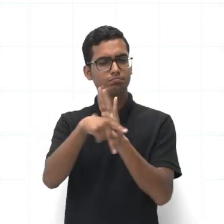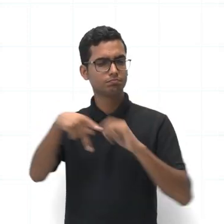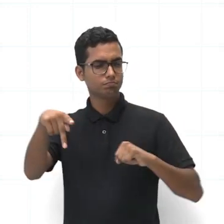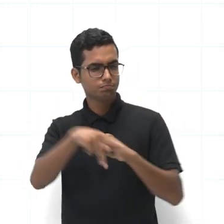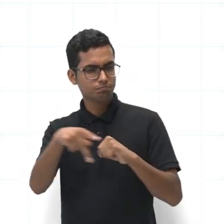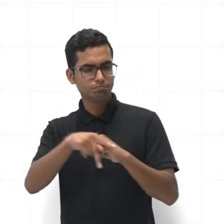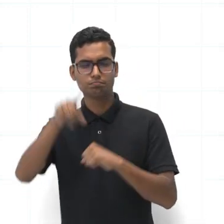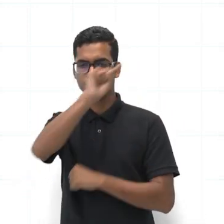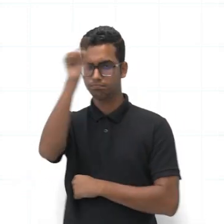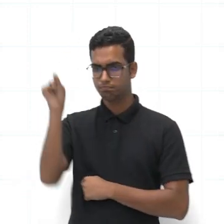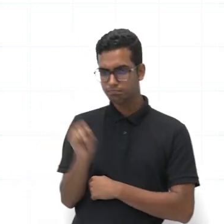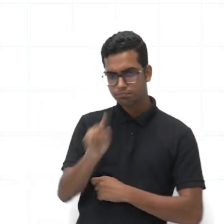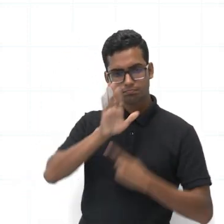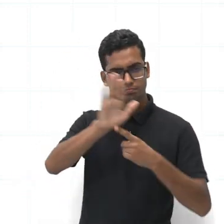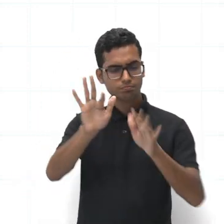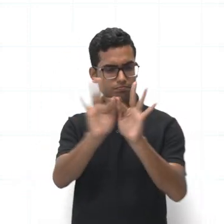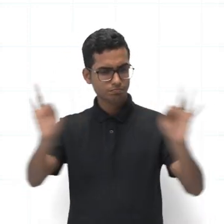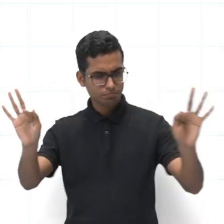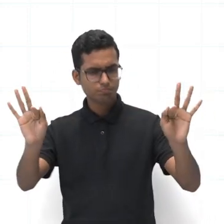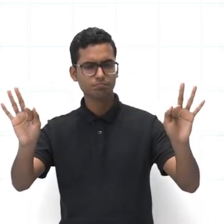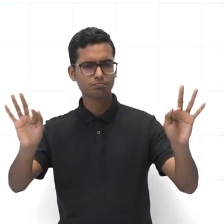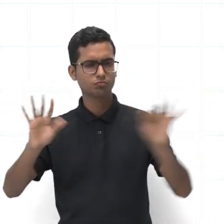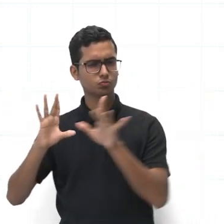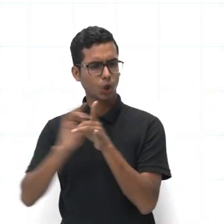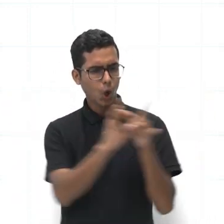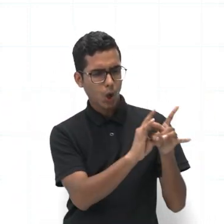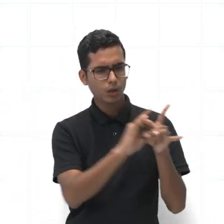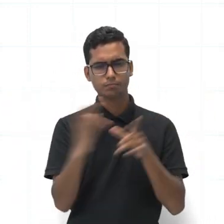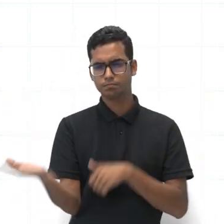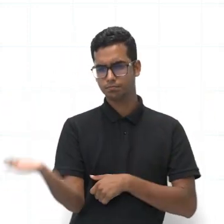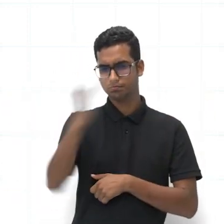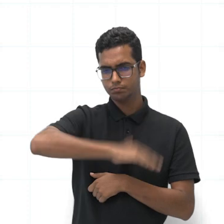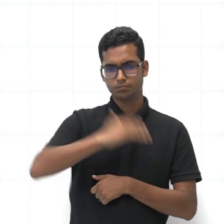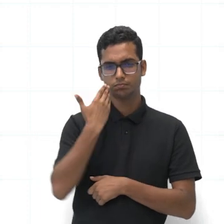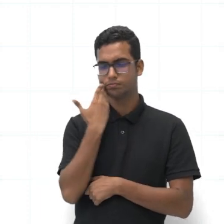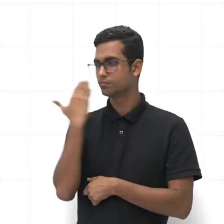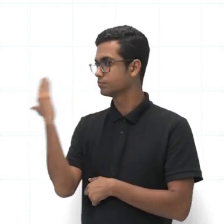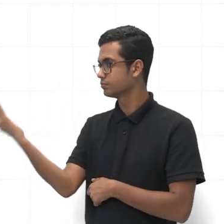que deixa essa frase com sentido? Vamos ver.